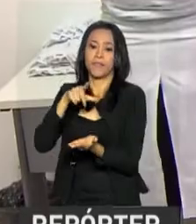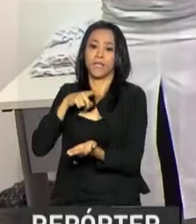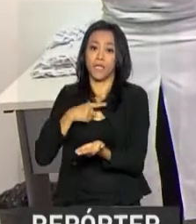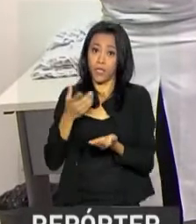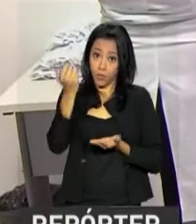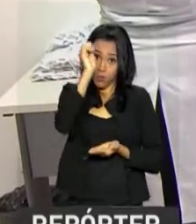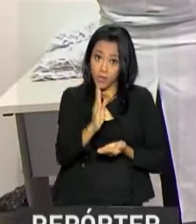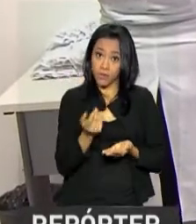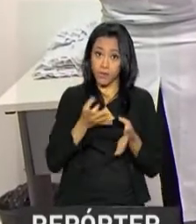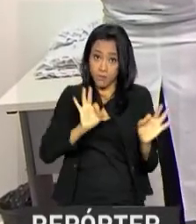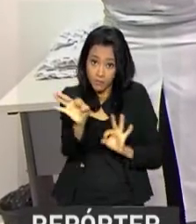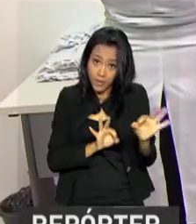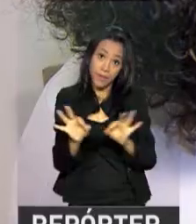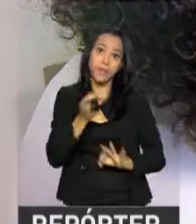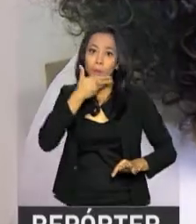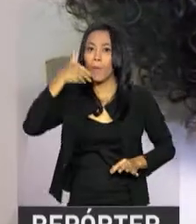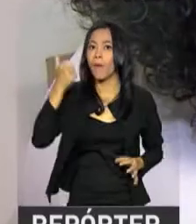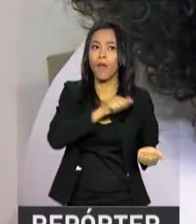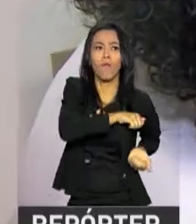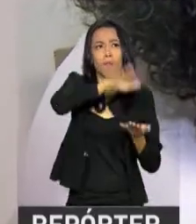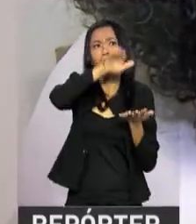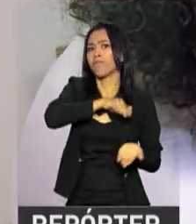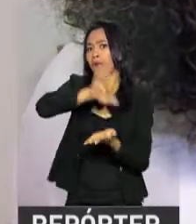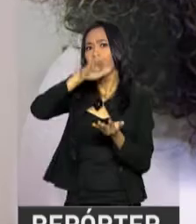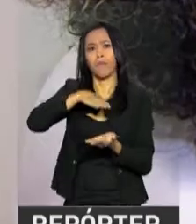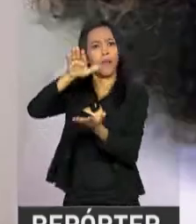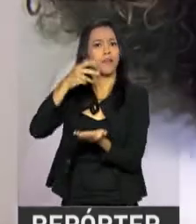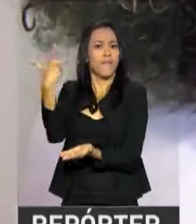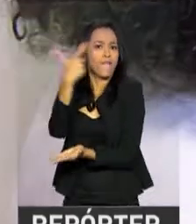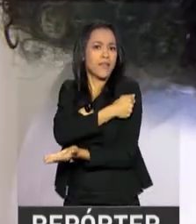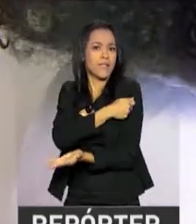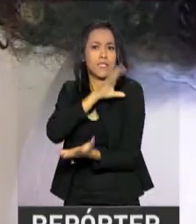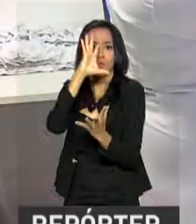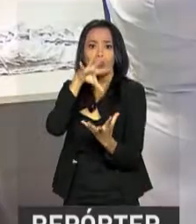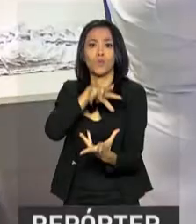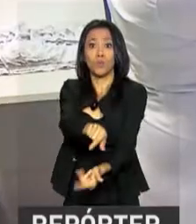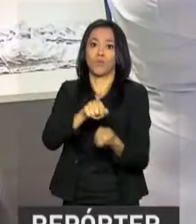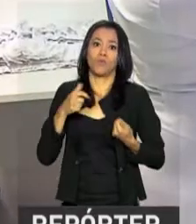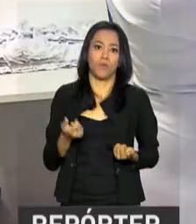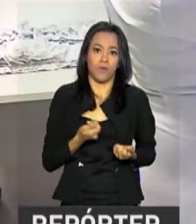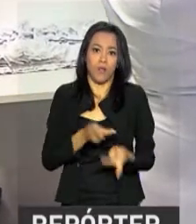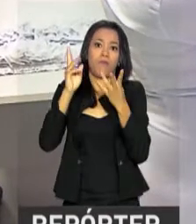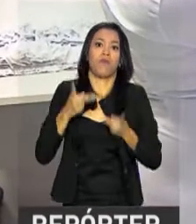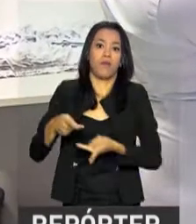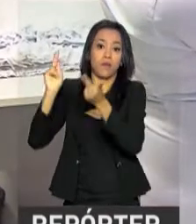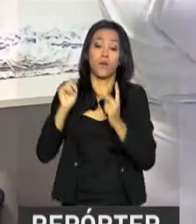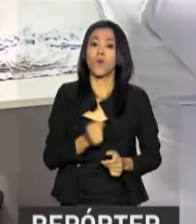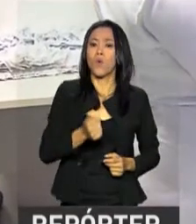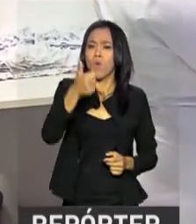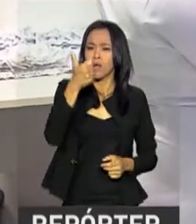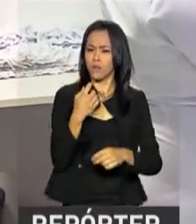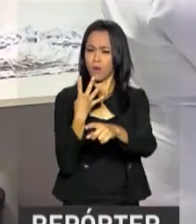para ser o maior fornecedor de vacina da febre amarela do mundo somente para este ano um número de doses chega a